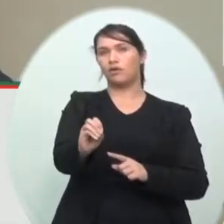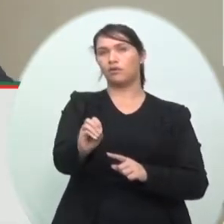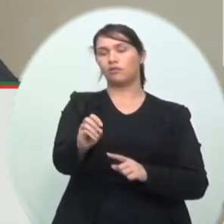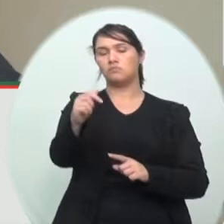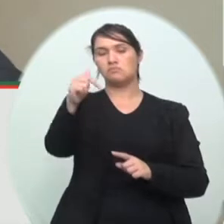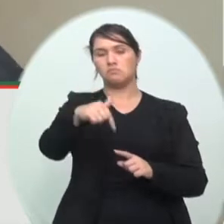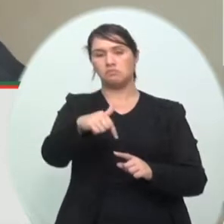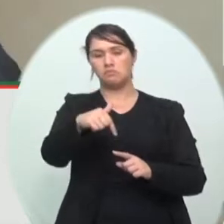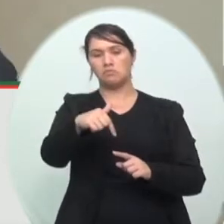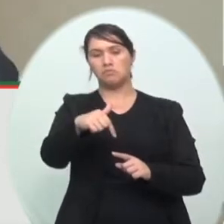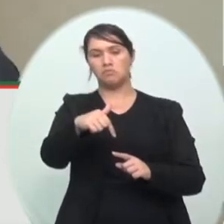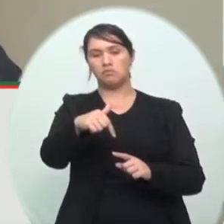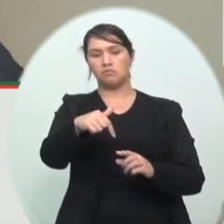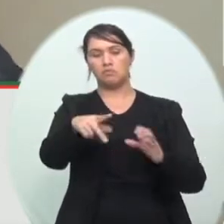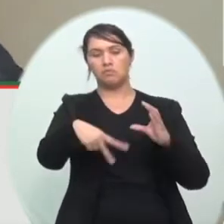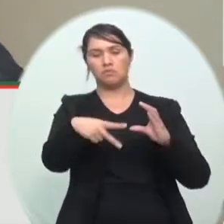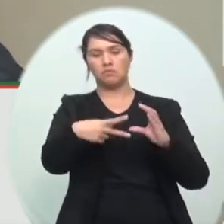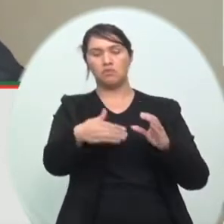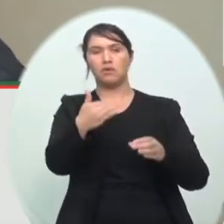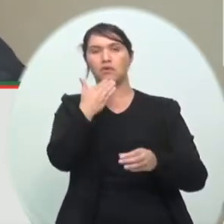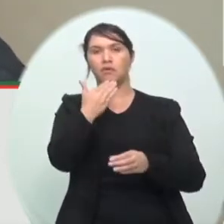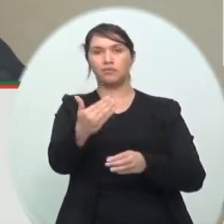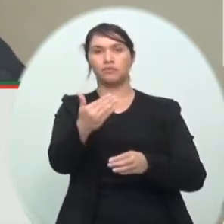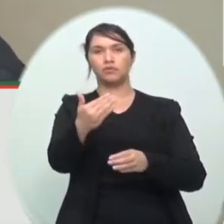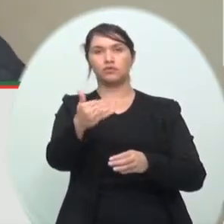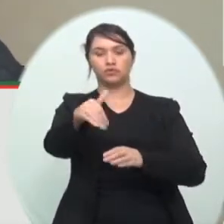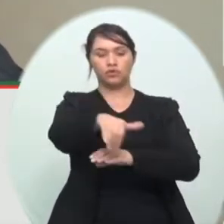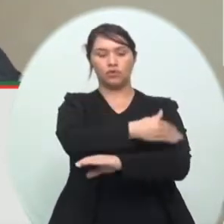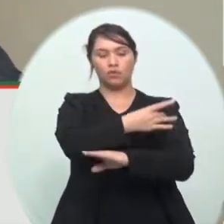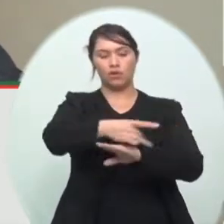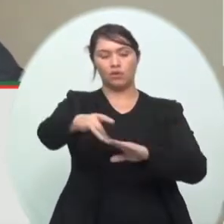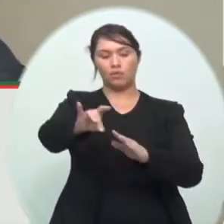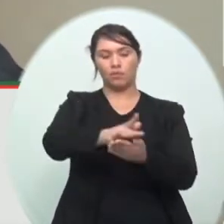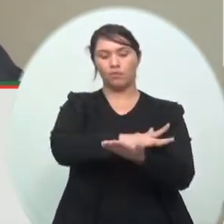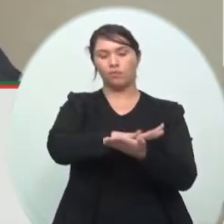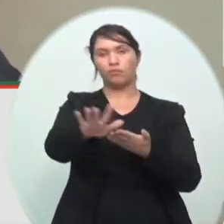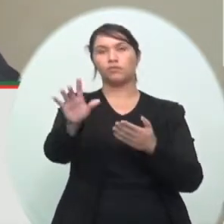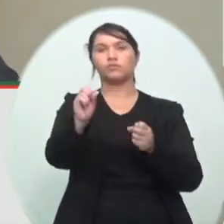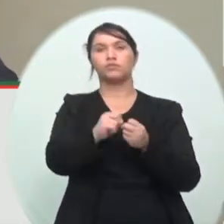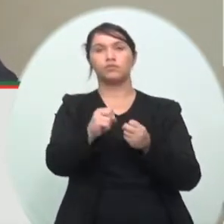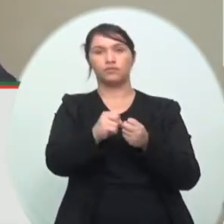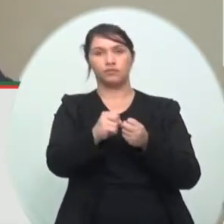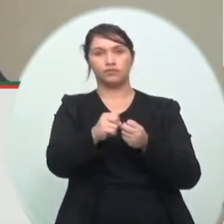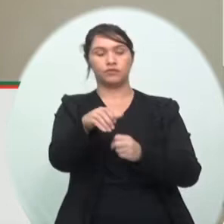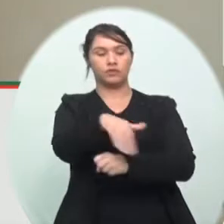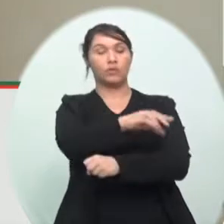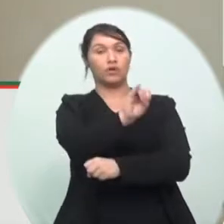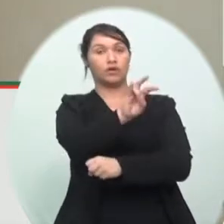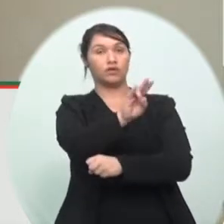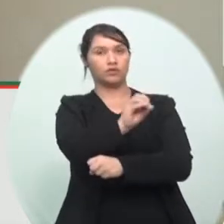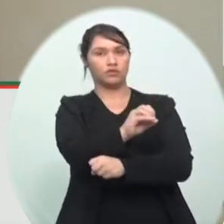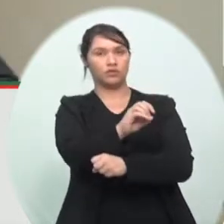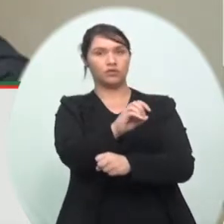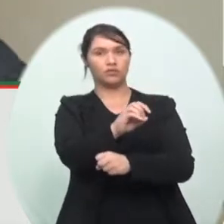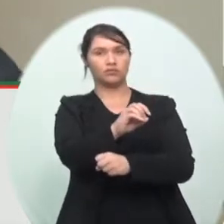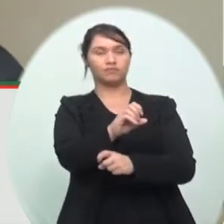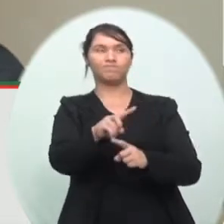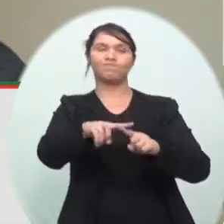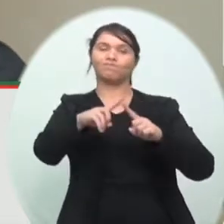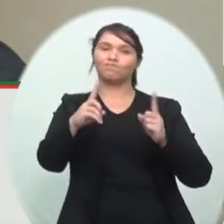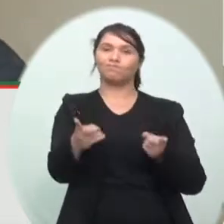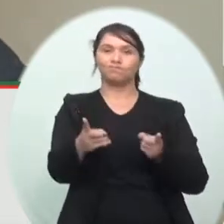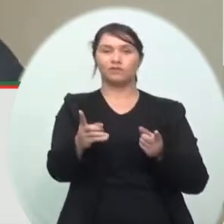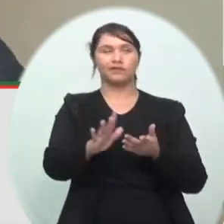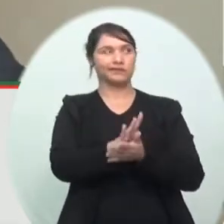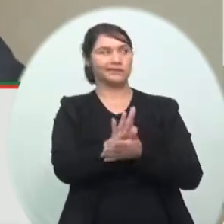a pavimentação da rua Ivo Zanetti, infelizmente a gente não foi atendido ainda. No dia